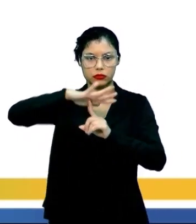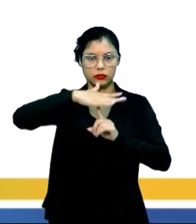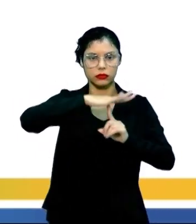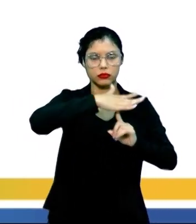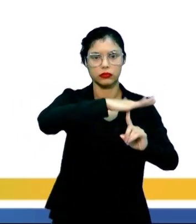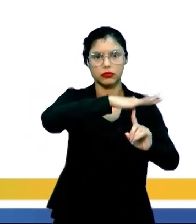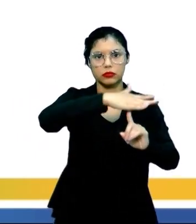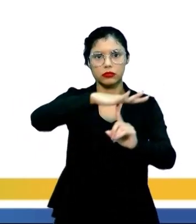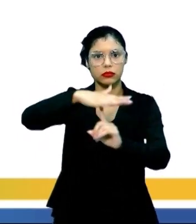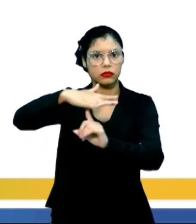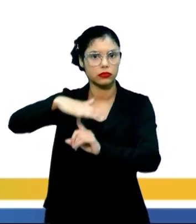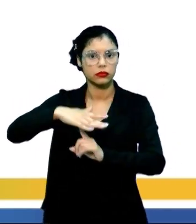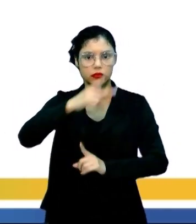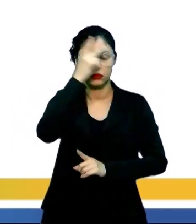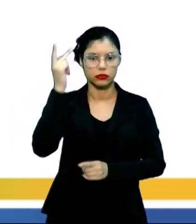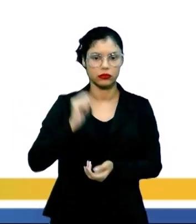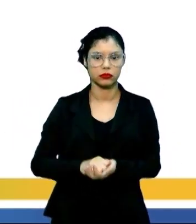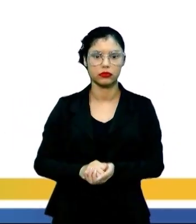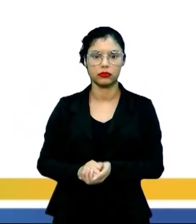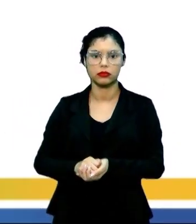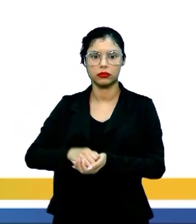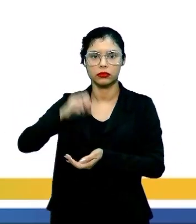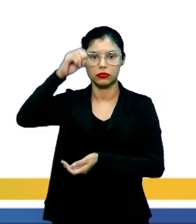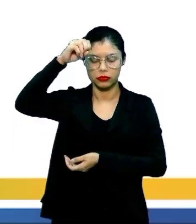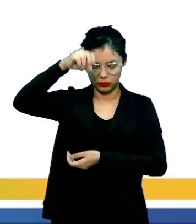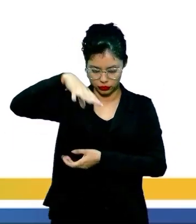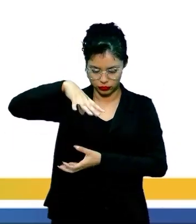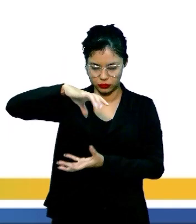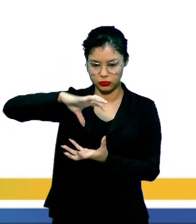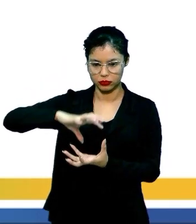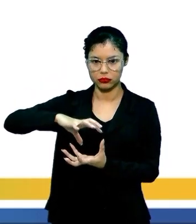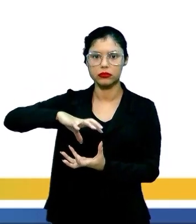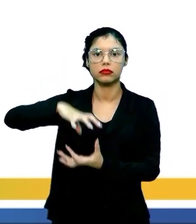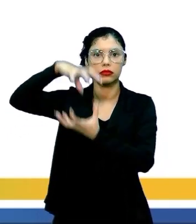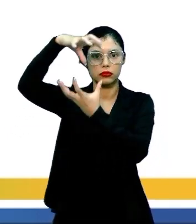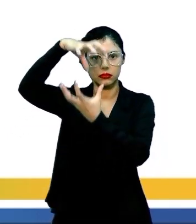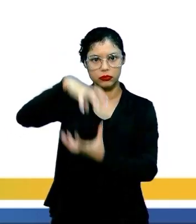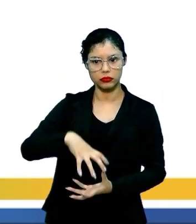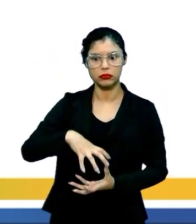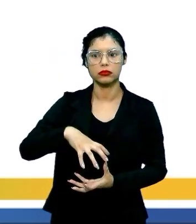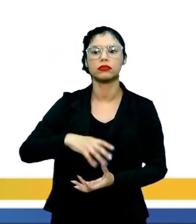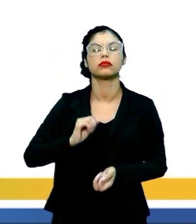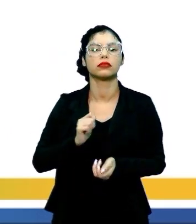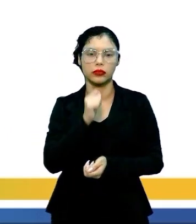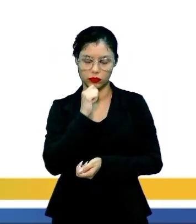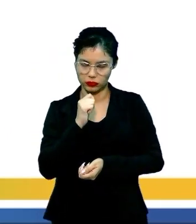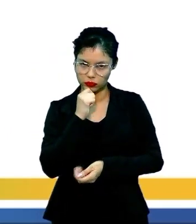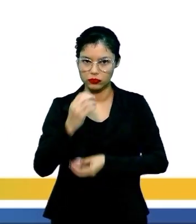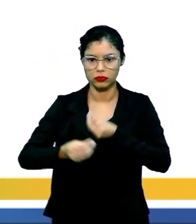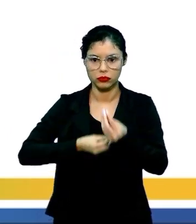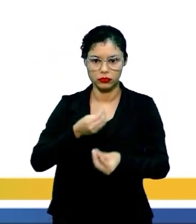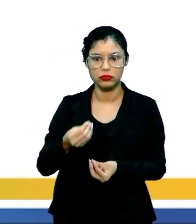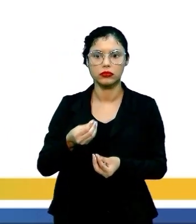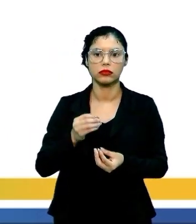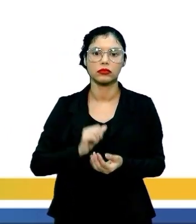helicóptero, uma pessoa solta uma bola e ao observar essa bola caindo, você vai ver essa bola caindo num